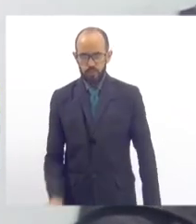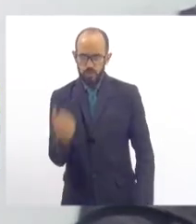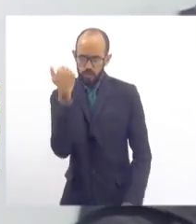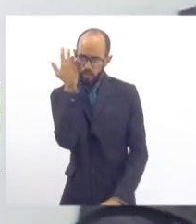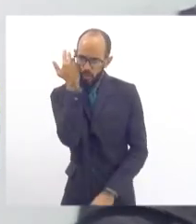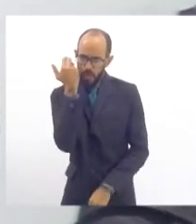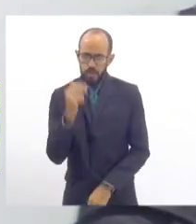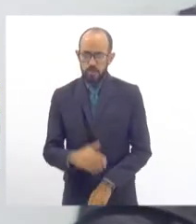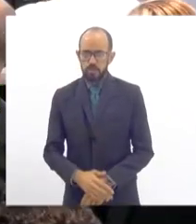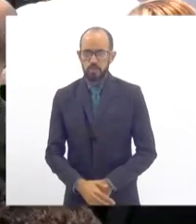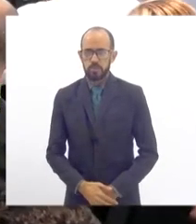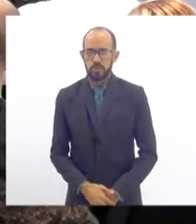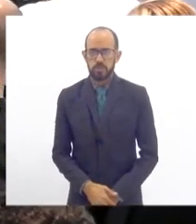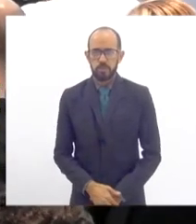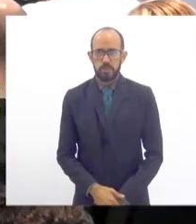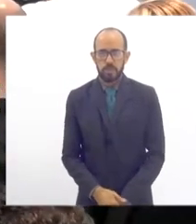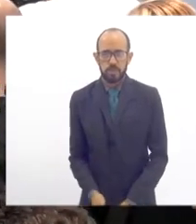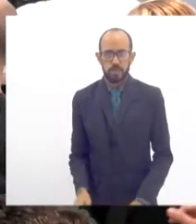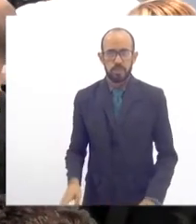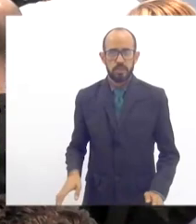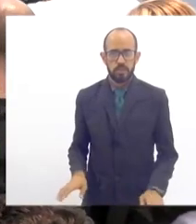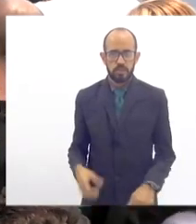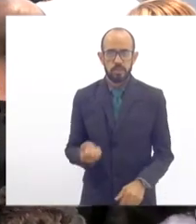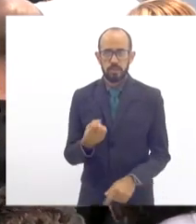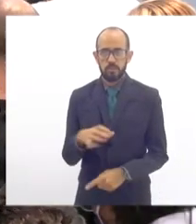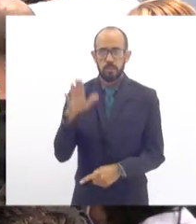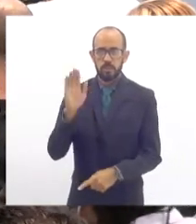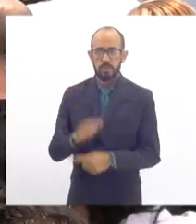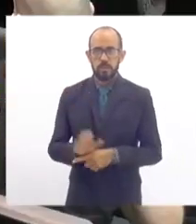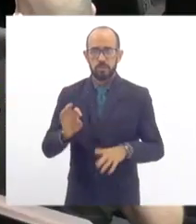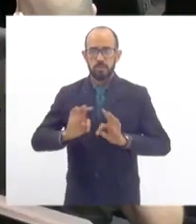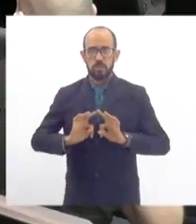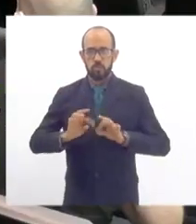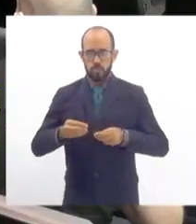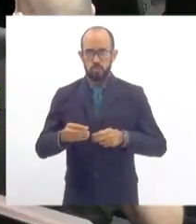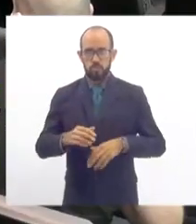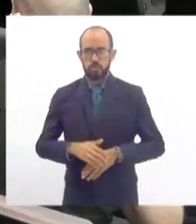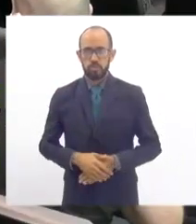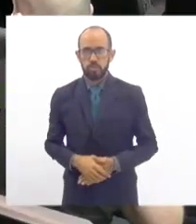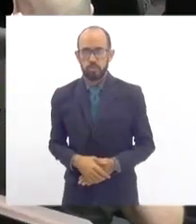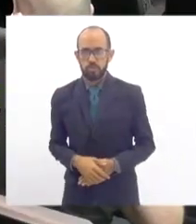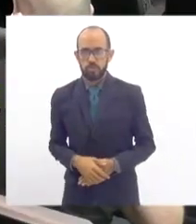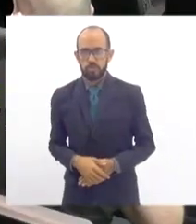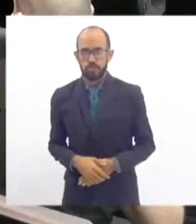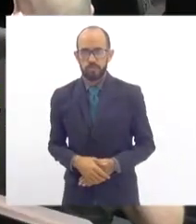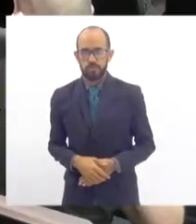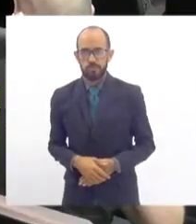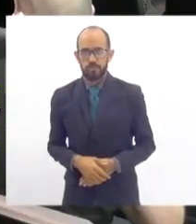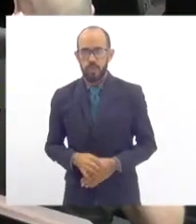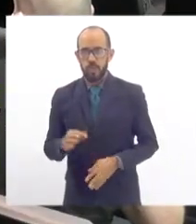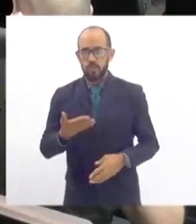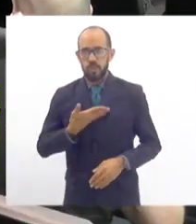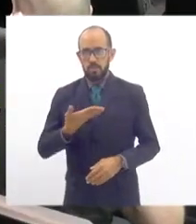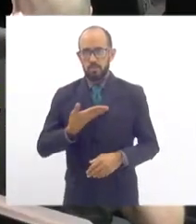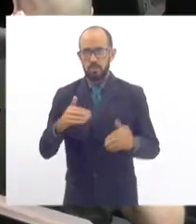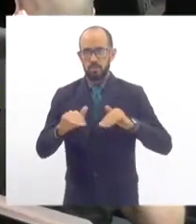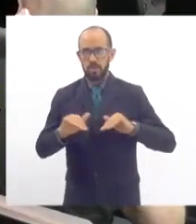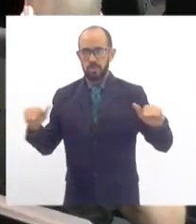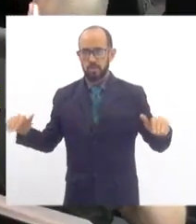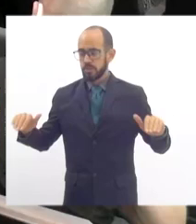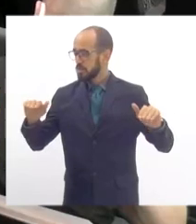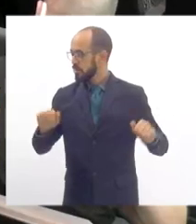Coelho. Boa tarde para todas e para todos. Os companheiros de mesa, quero